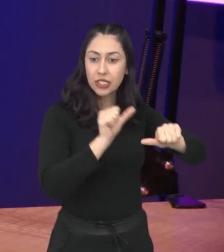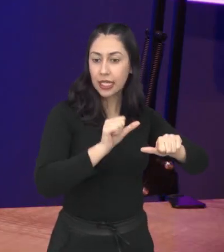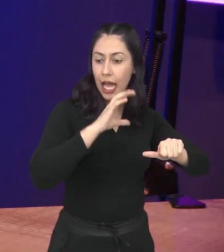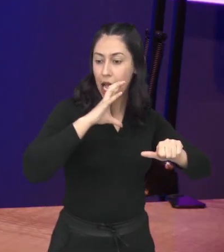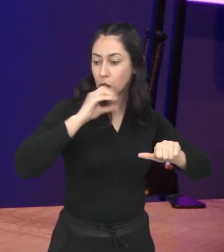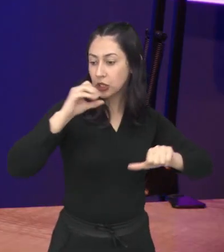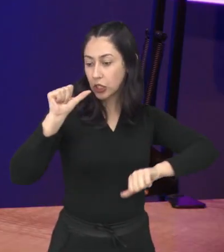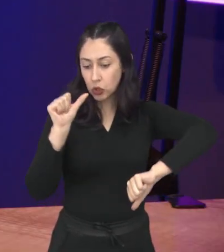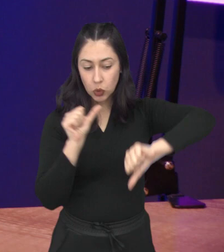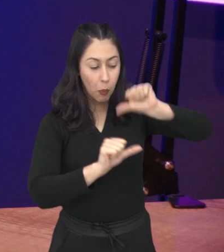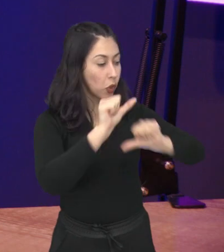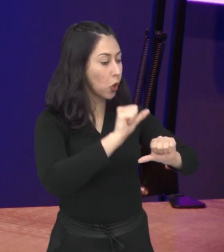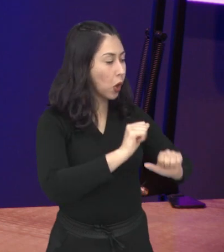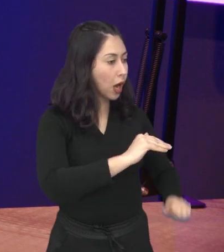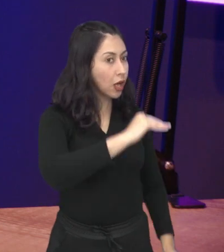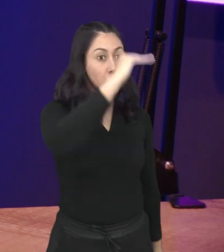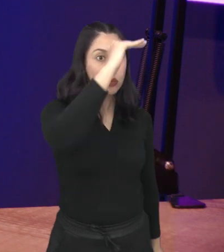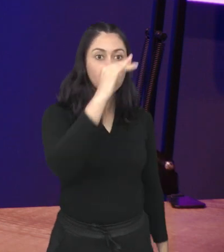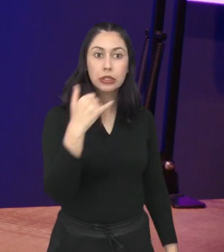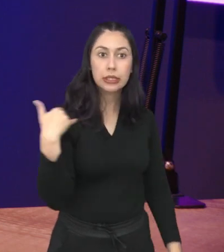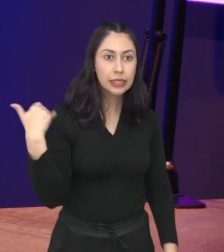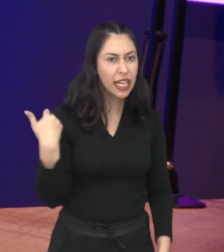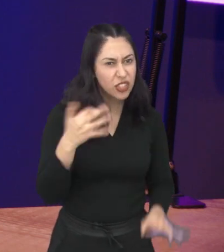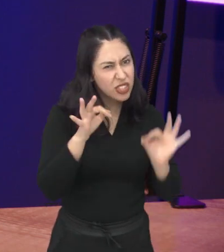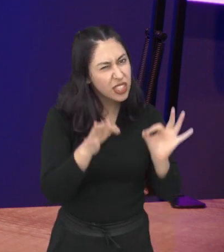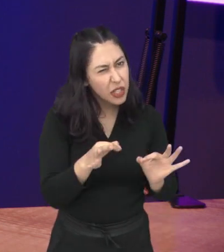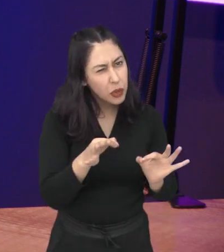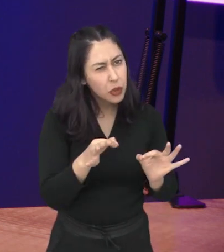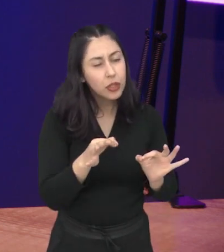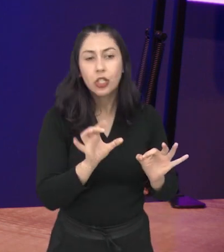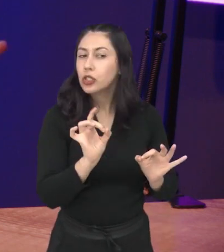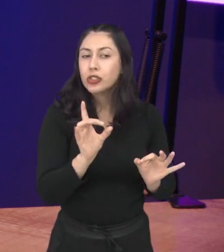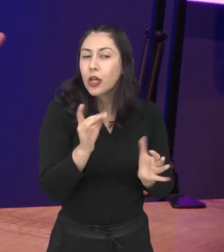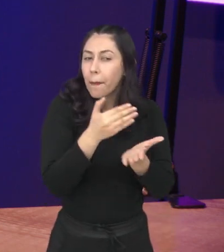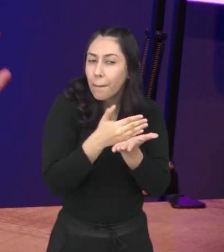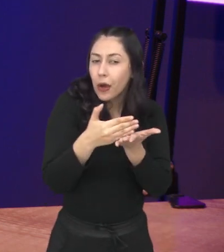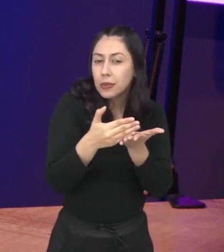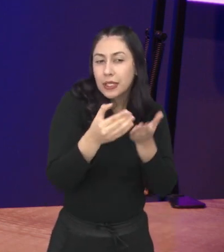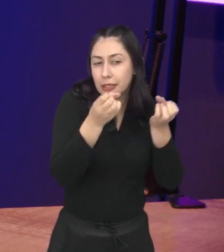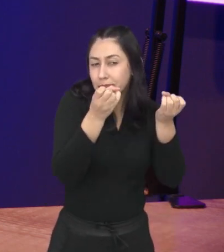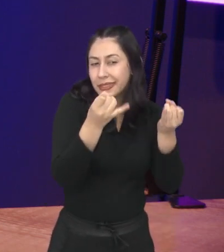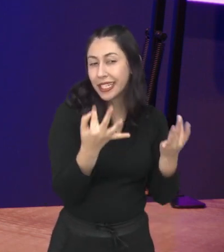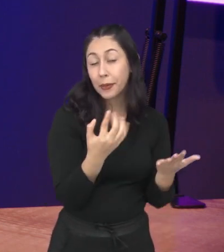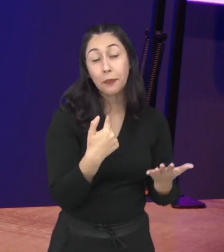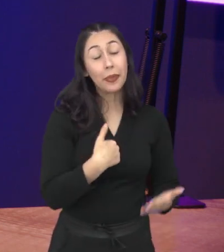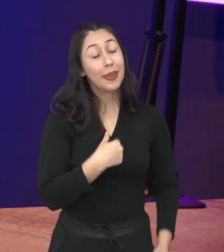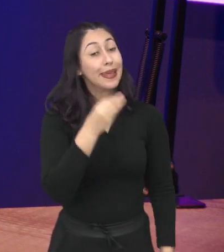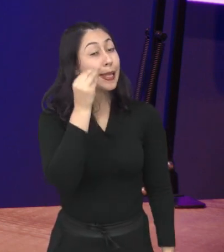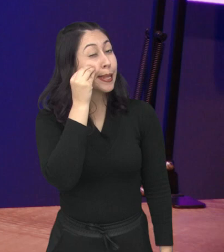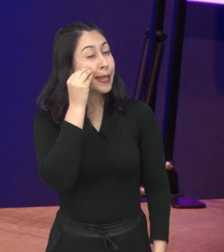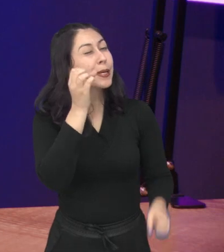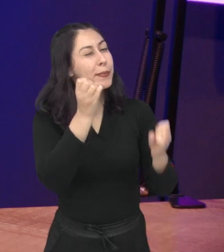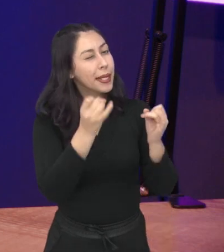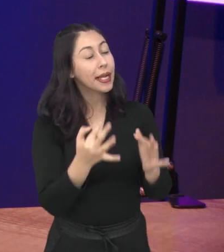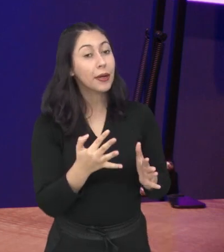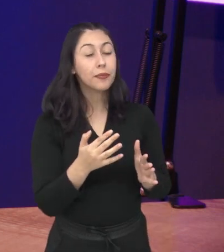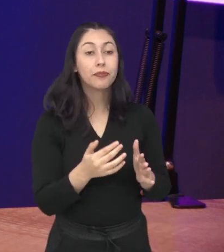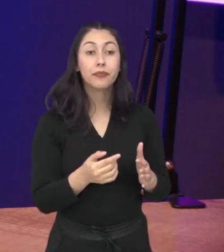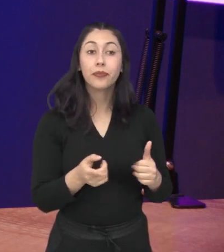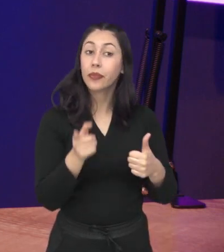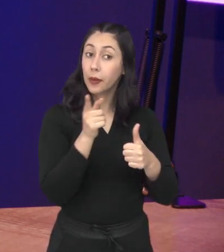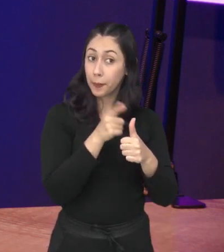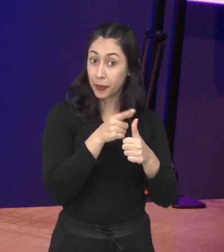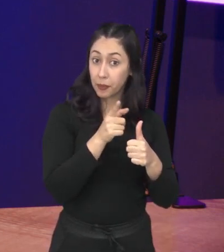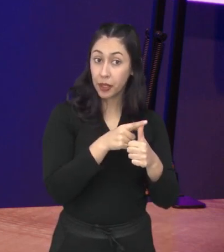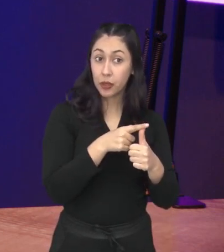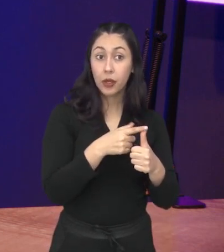da adolescência para a vida adulta? Existe uma idade? Como é que acontece? Então, só para a gente introduzir um pouquinho o tema, eu vou aqui tentar explicar para vocês.